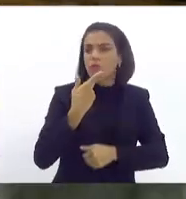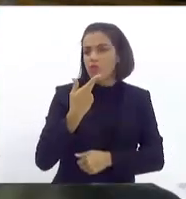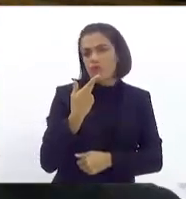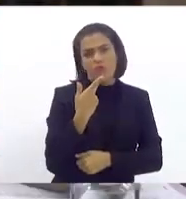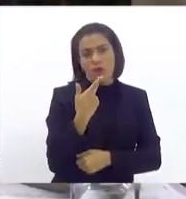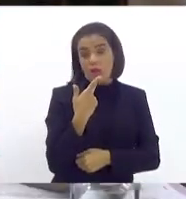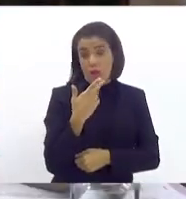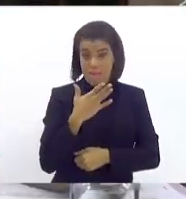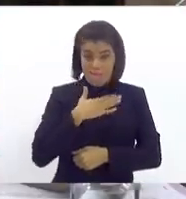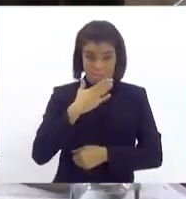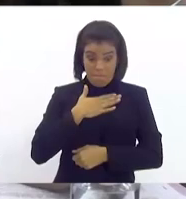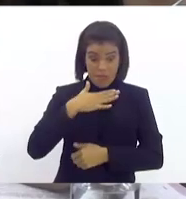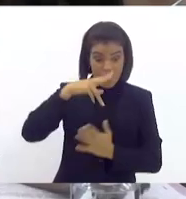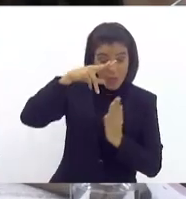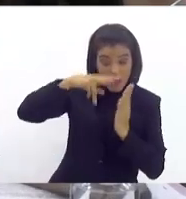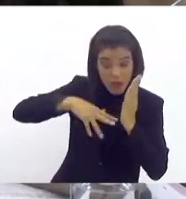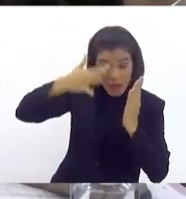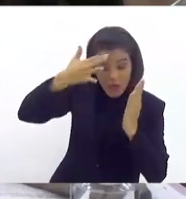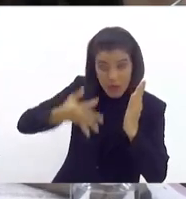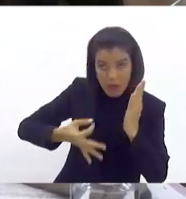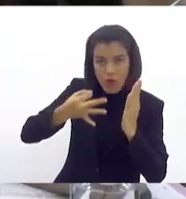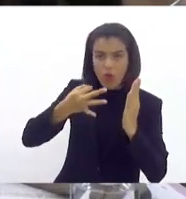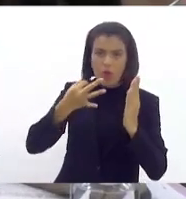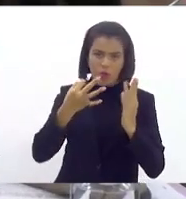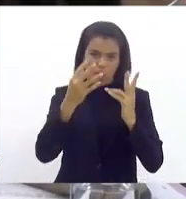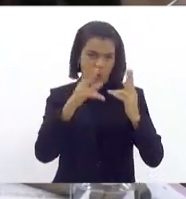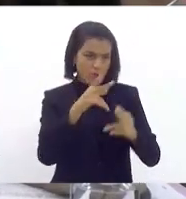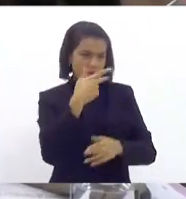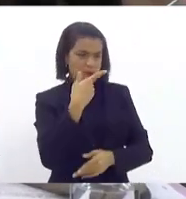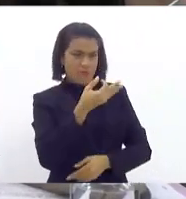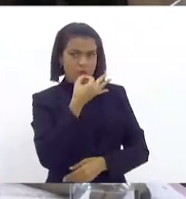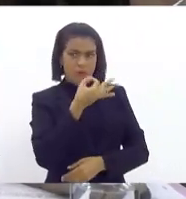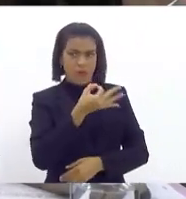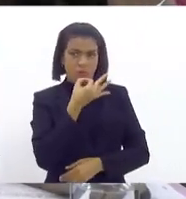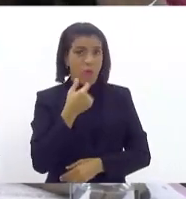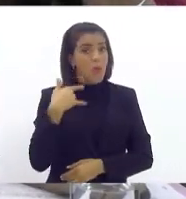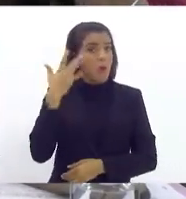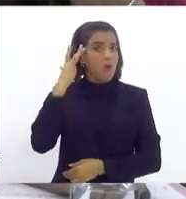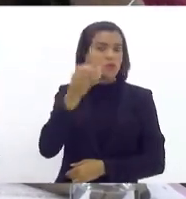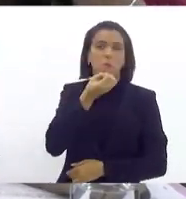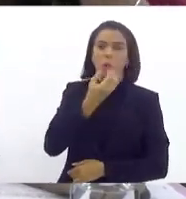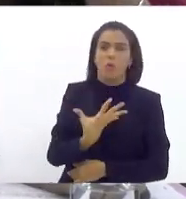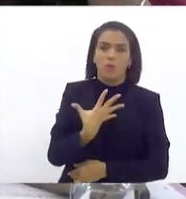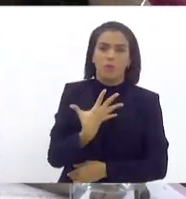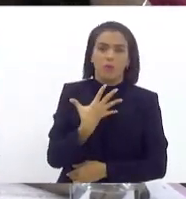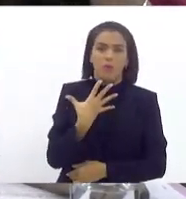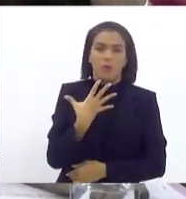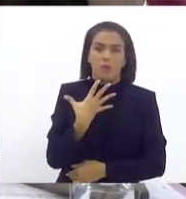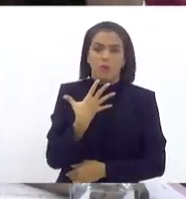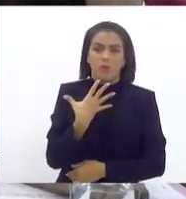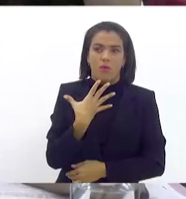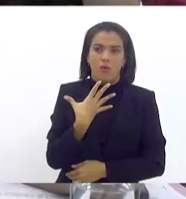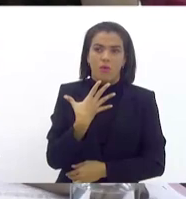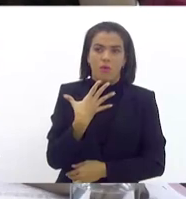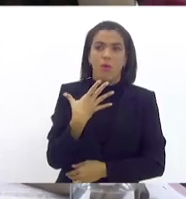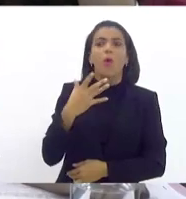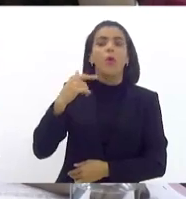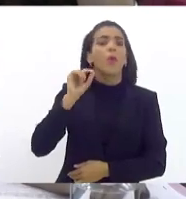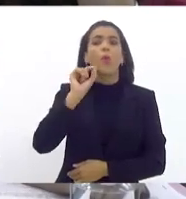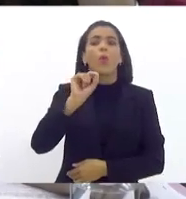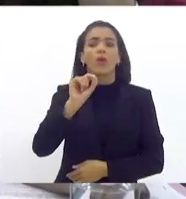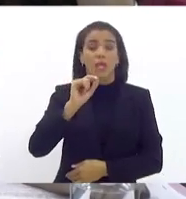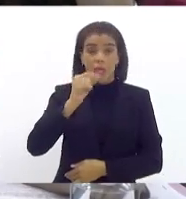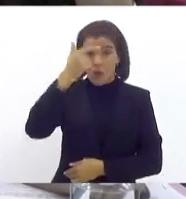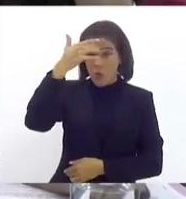dizendo, na minha interpretação, o que Vossa Excelência está propondo, e que eu acho bom. É isso que eu estou dizendo. O que, na